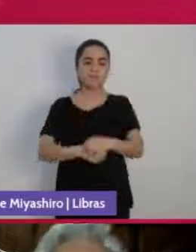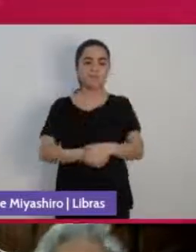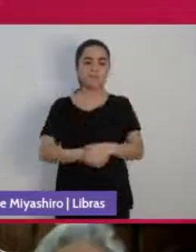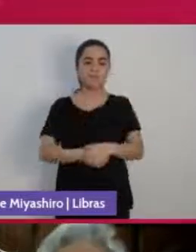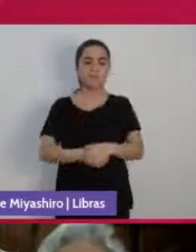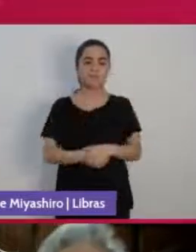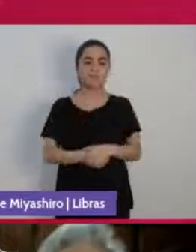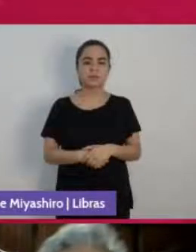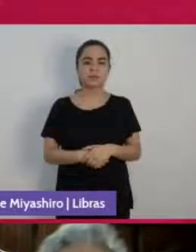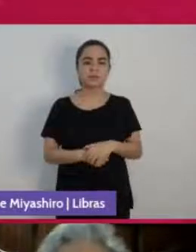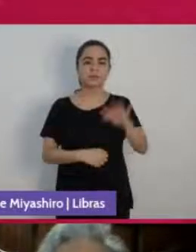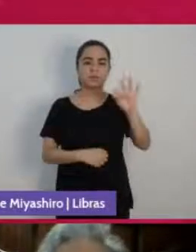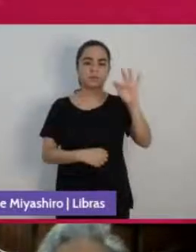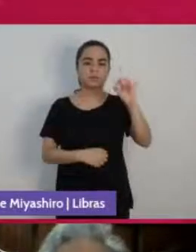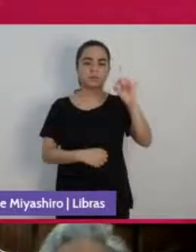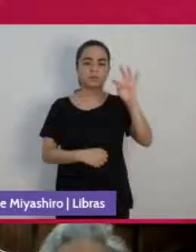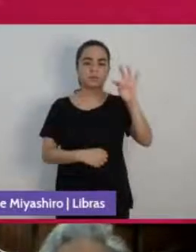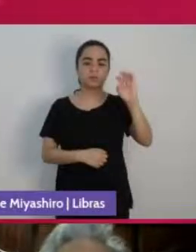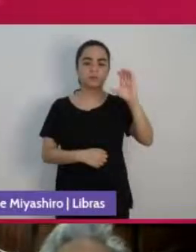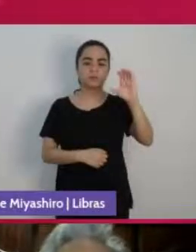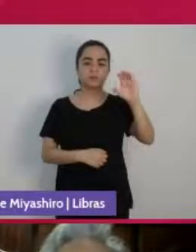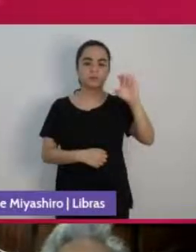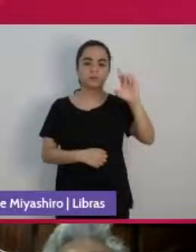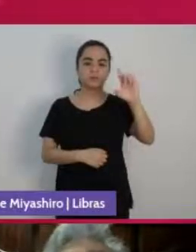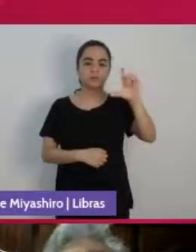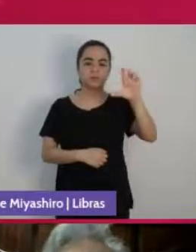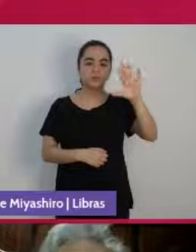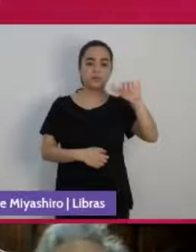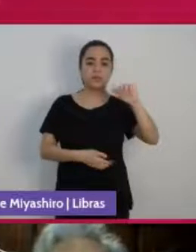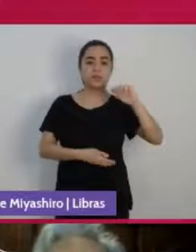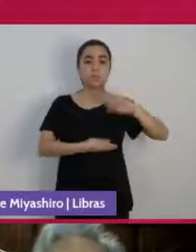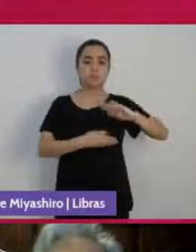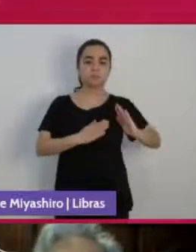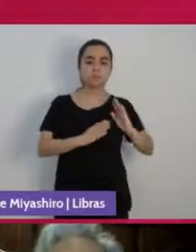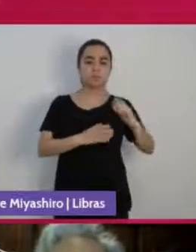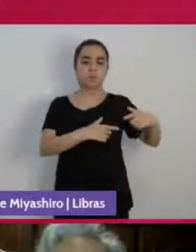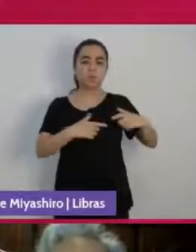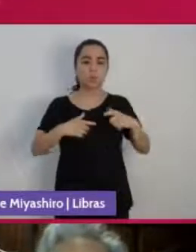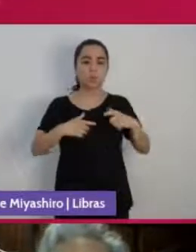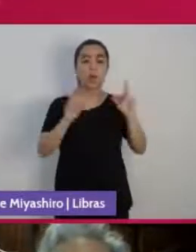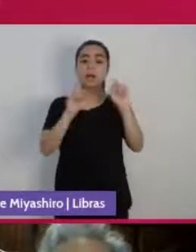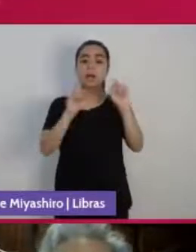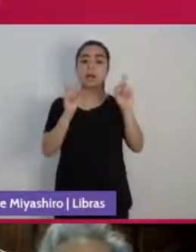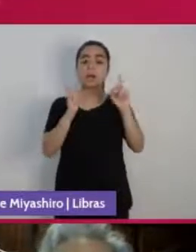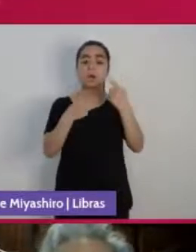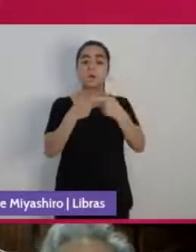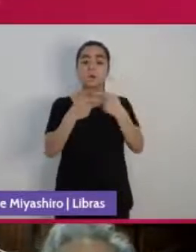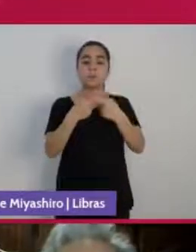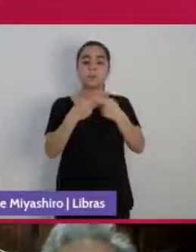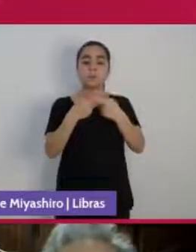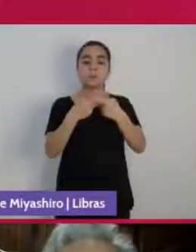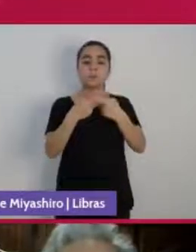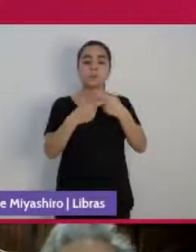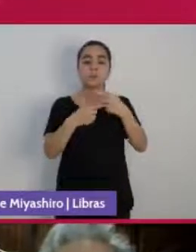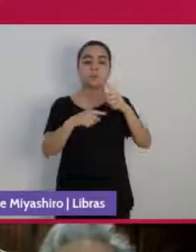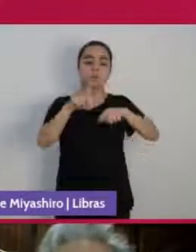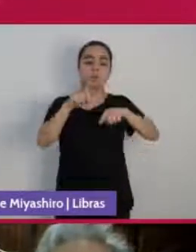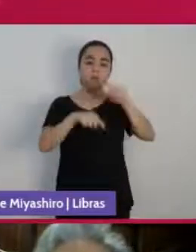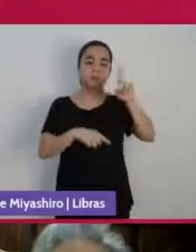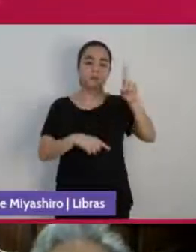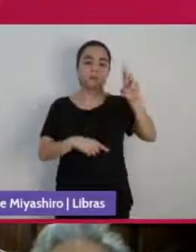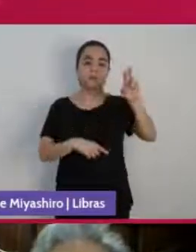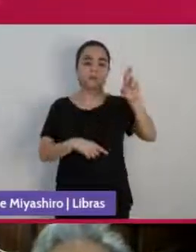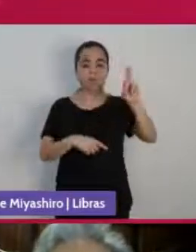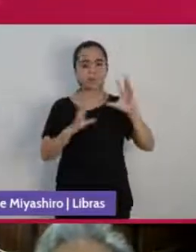com a fotocélula, com o posicionamento da fotocélula? Não. Porque no equipamento DR, agora toda